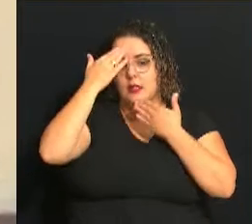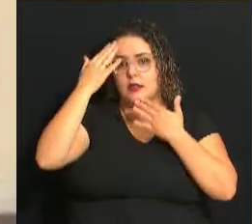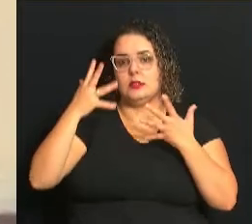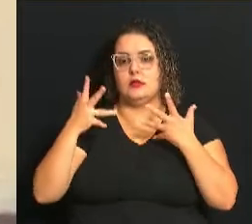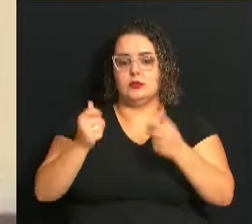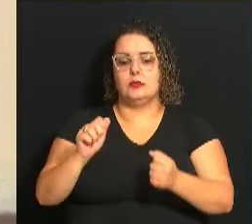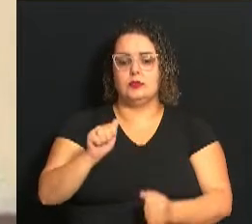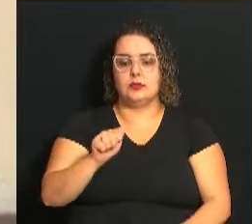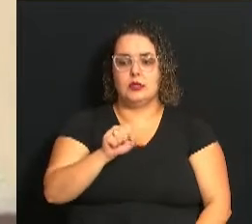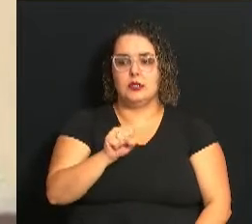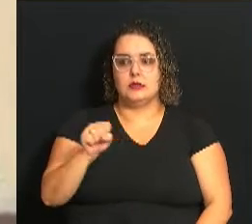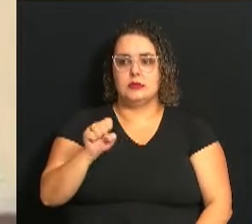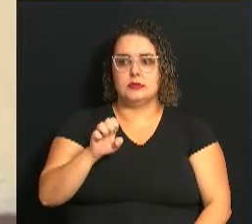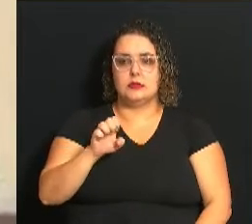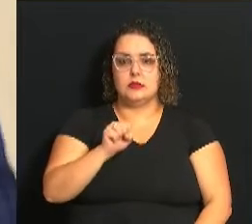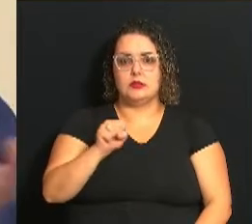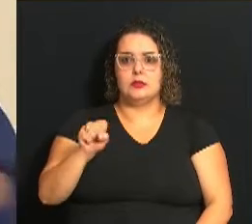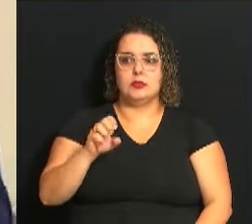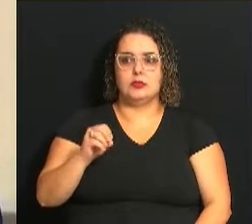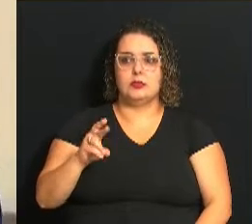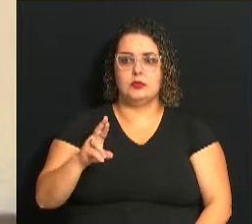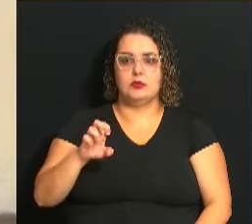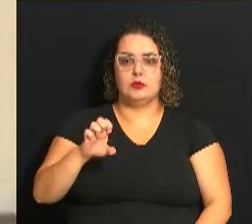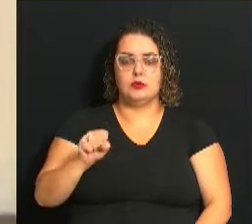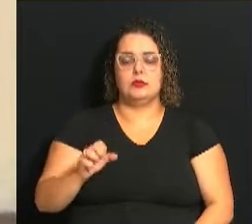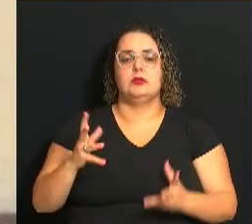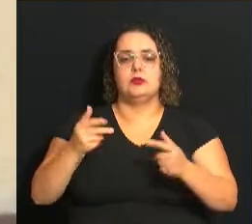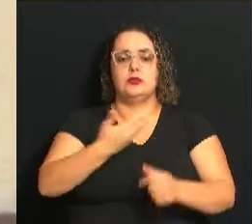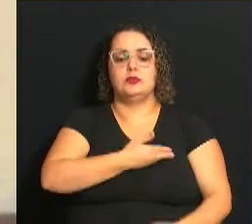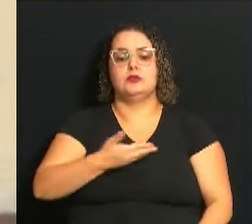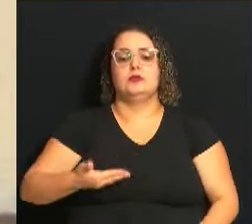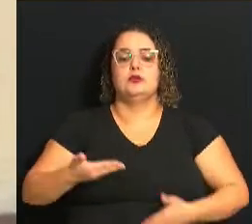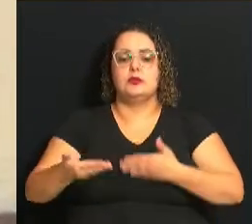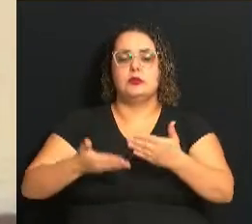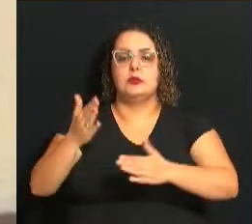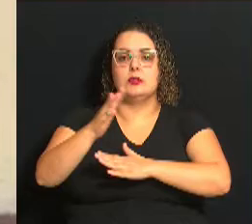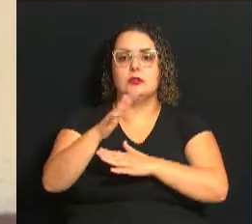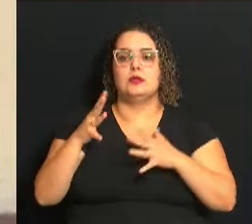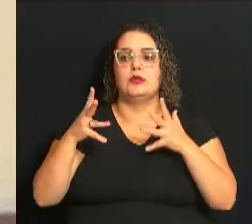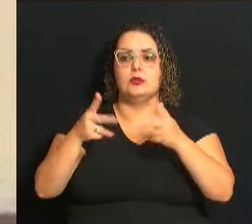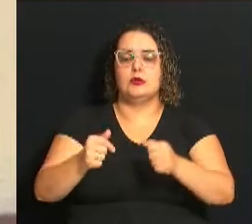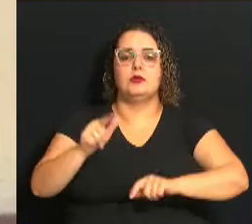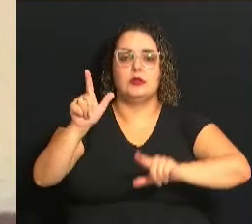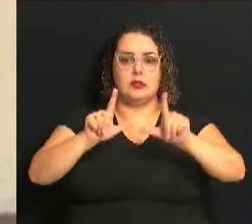da TV Câmara também e assessoria como um todo. Muito obrigado.